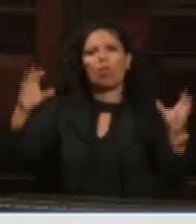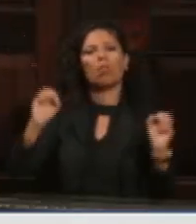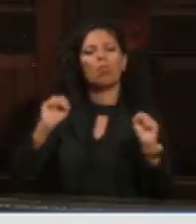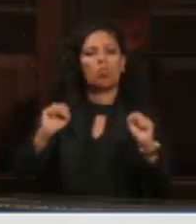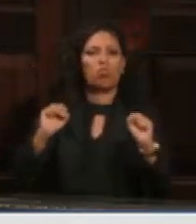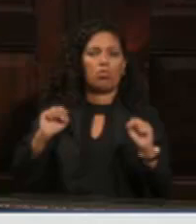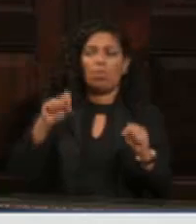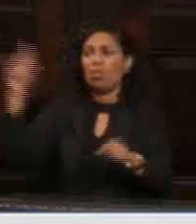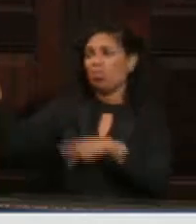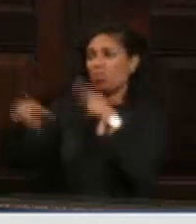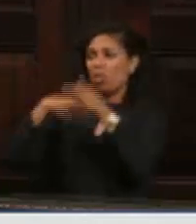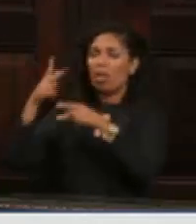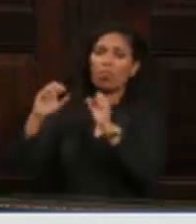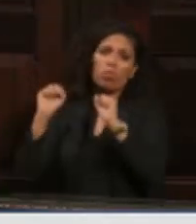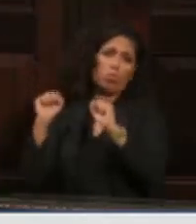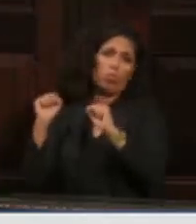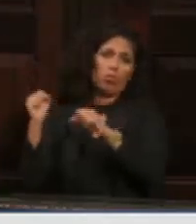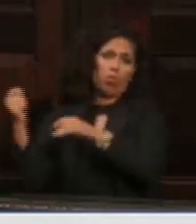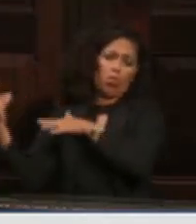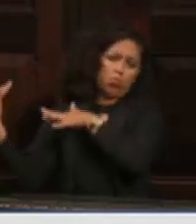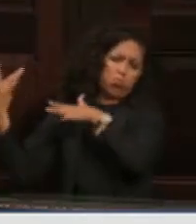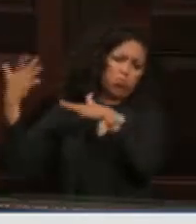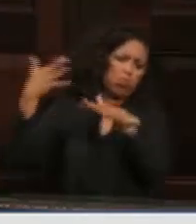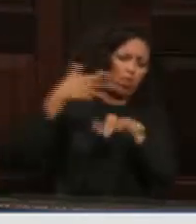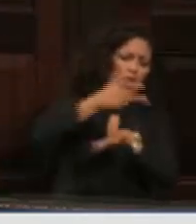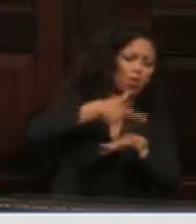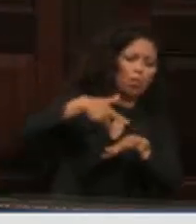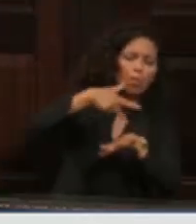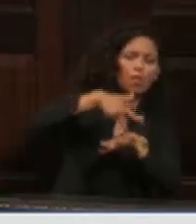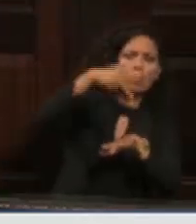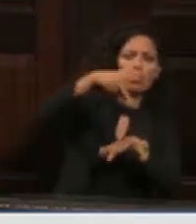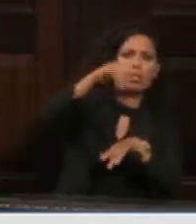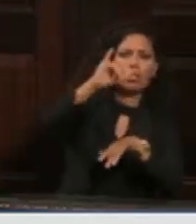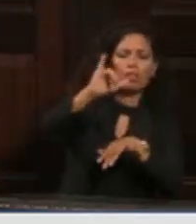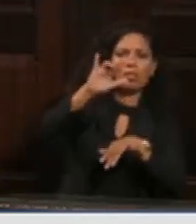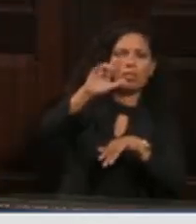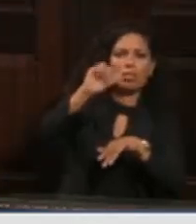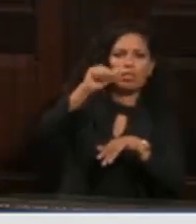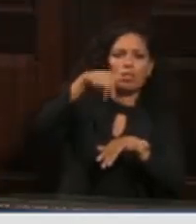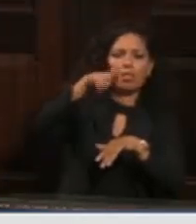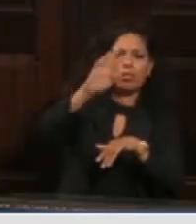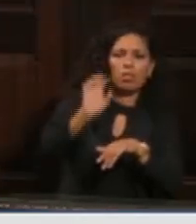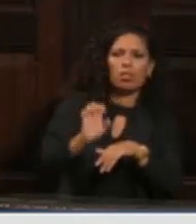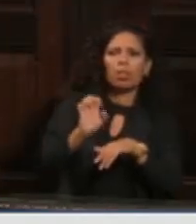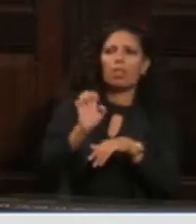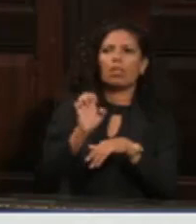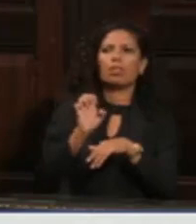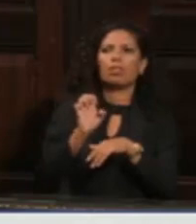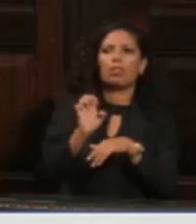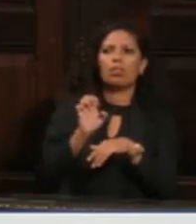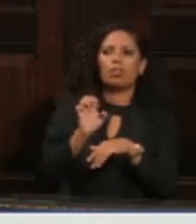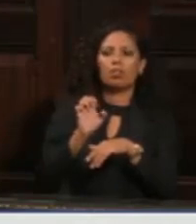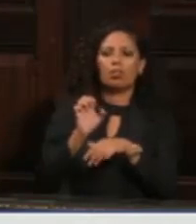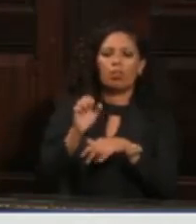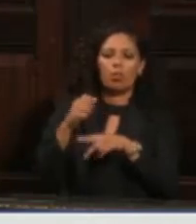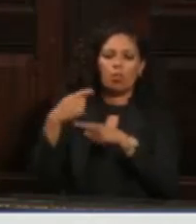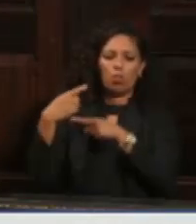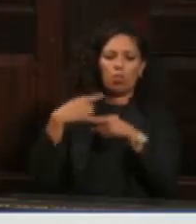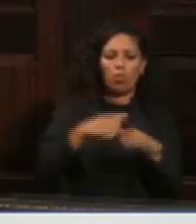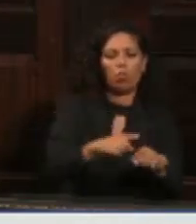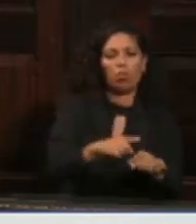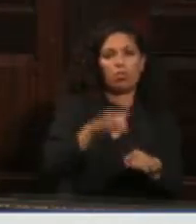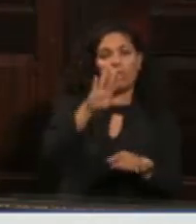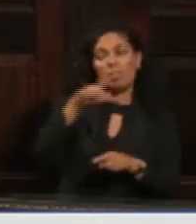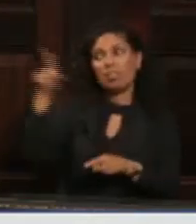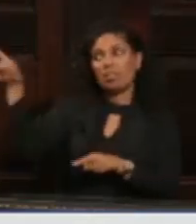esse pretexto justificou a invasão daquele país, única e exclusivamente, hoje se sabe, pelo controle das reservas de